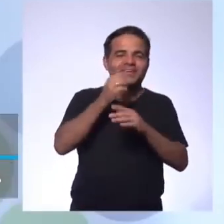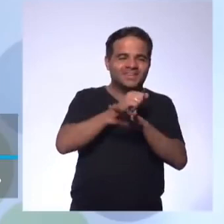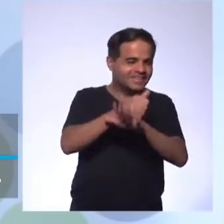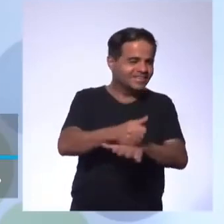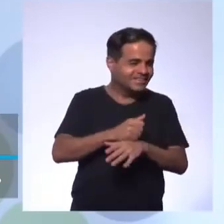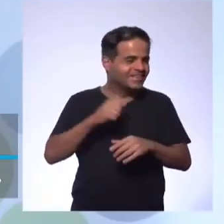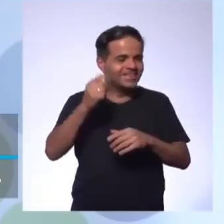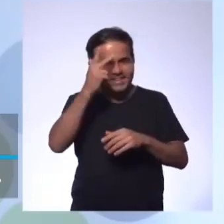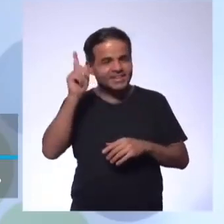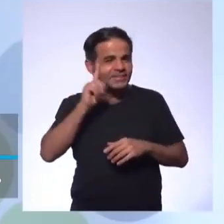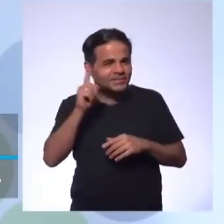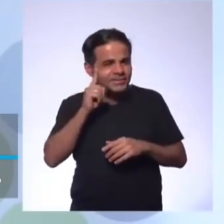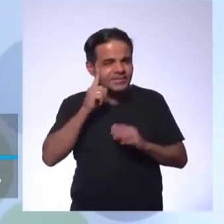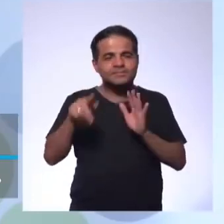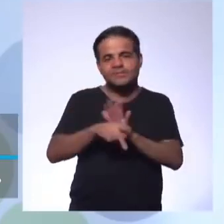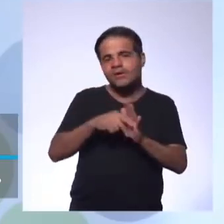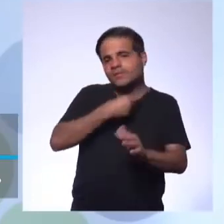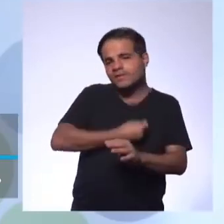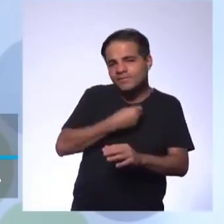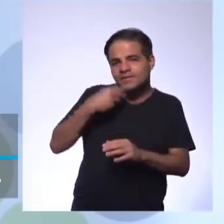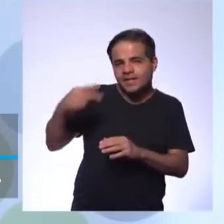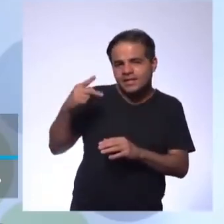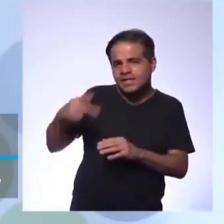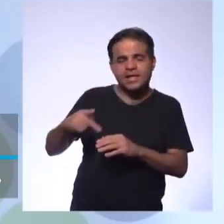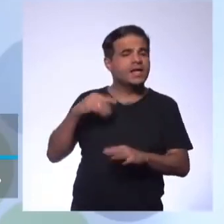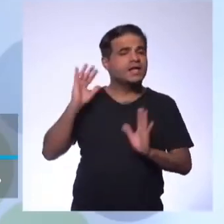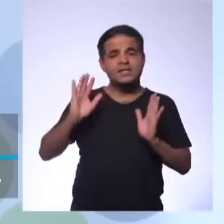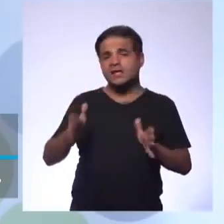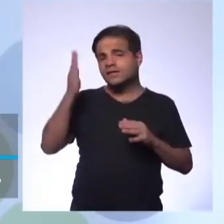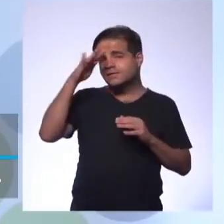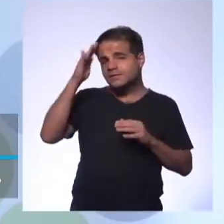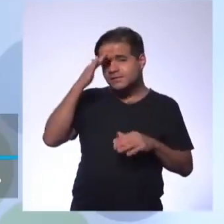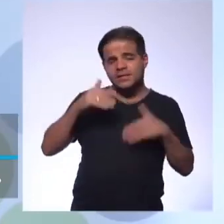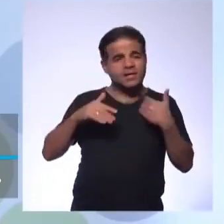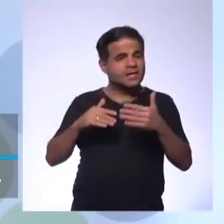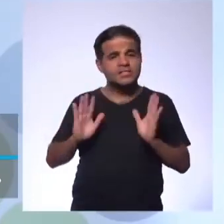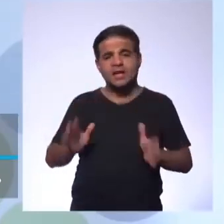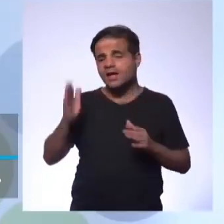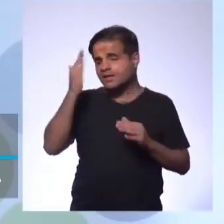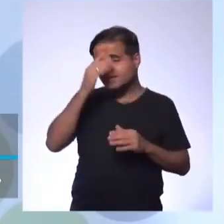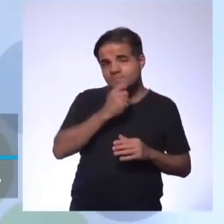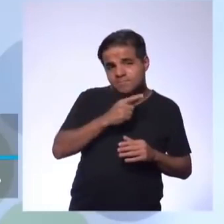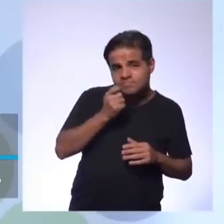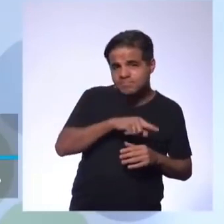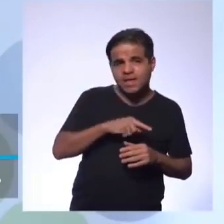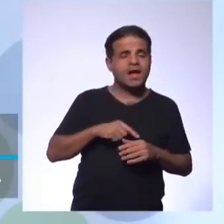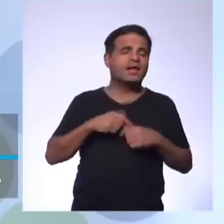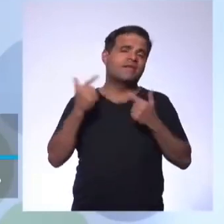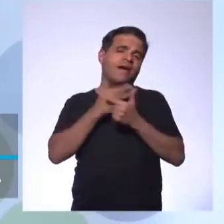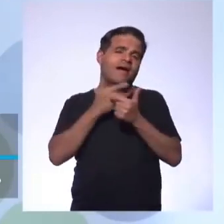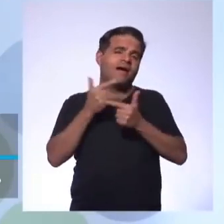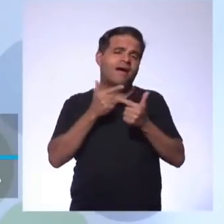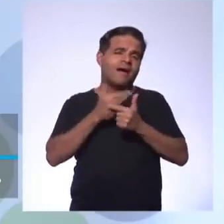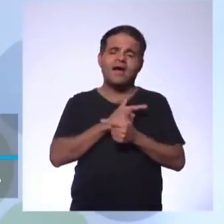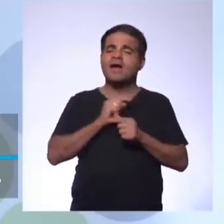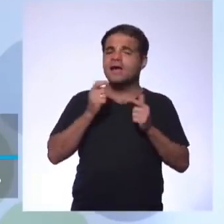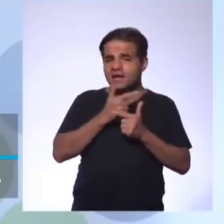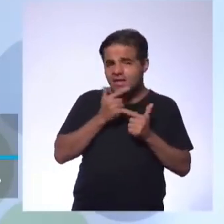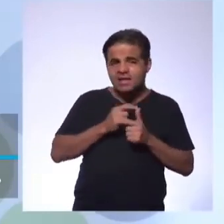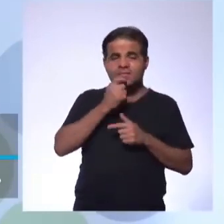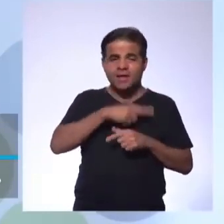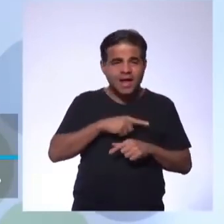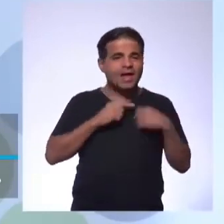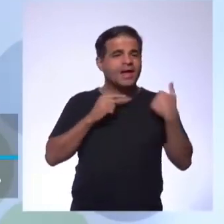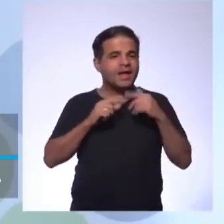tão cotidiano na vida dele, a leitura, que ele entende, que ele entende a piada, não ri porque acha sem graça, ele ri porque acha engraçado,